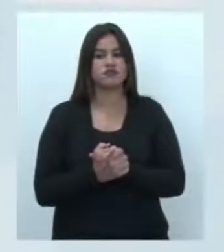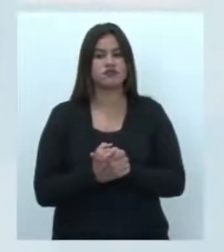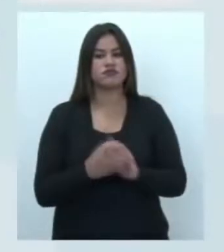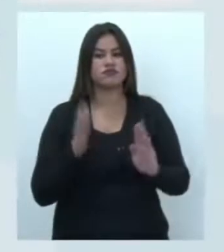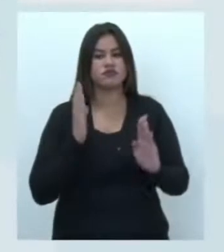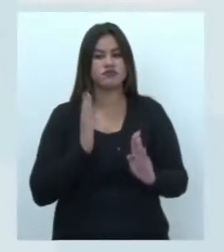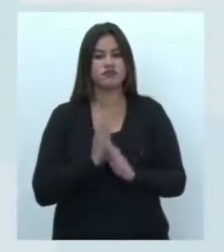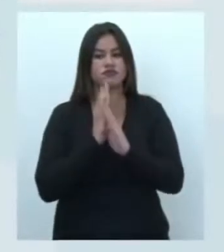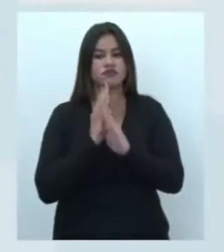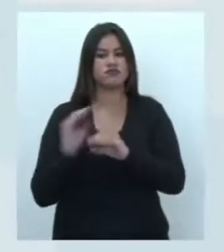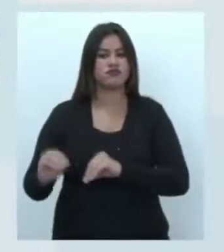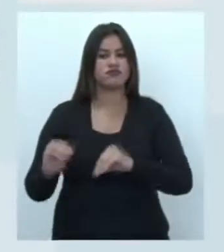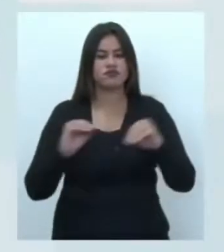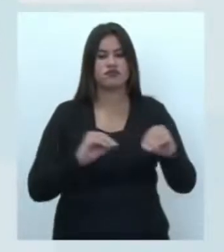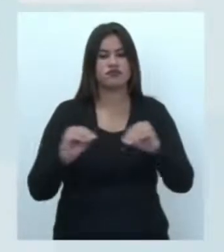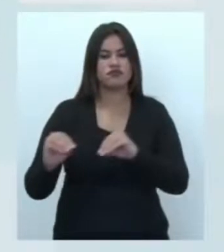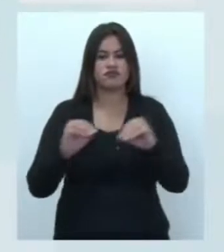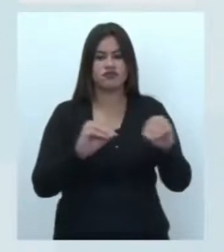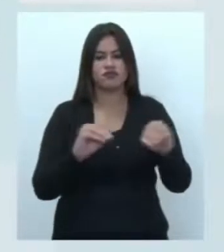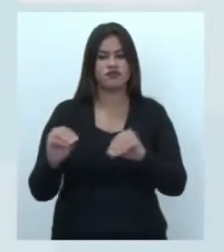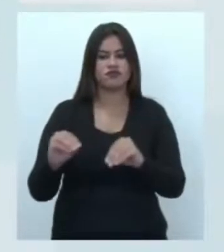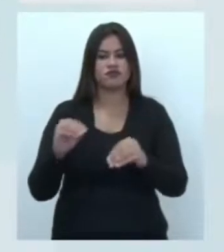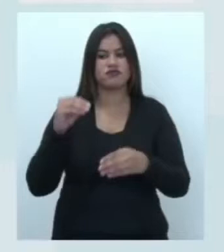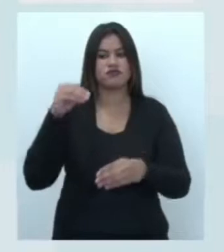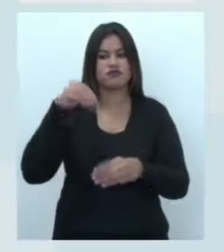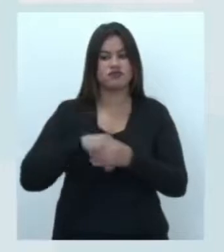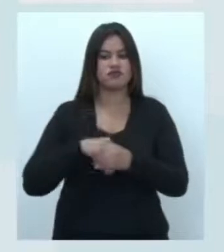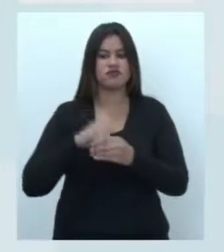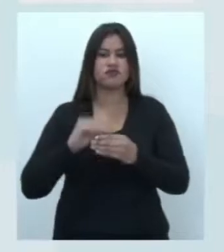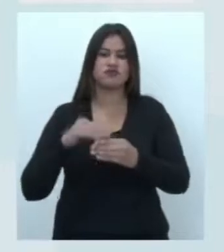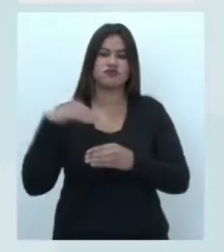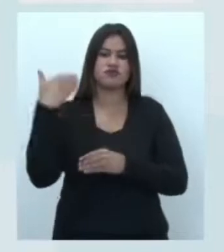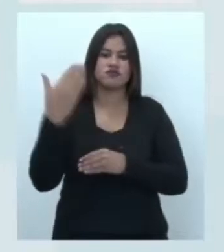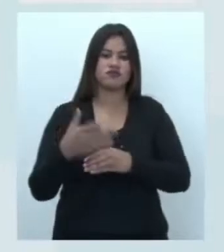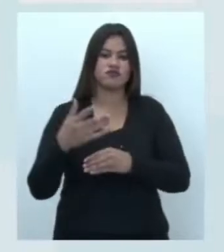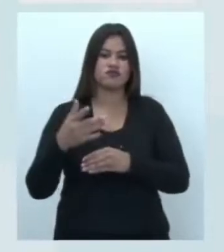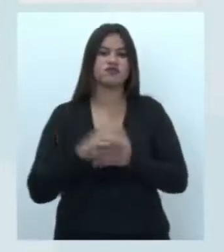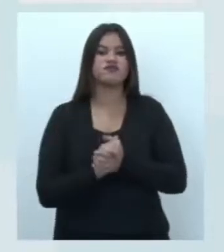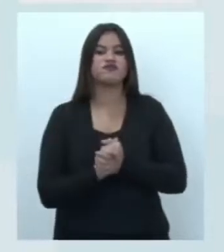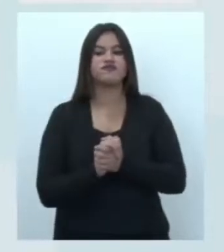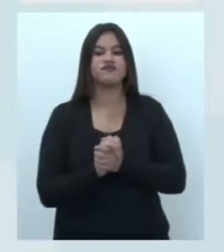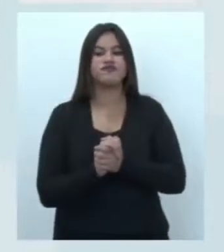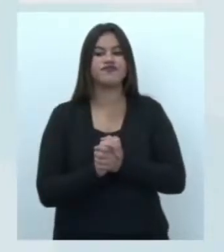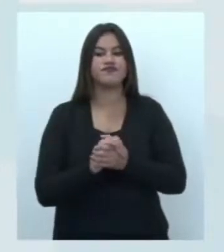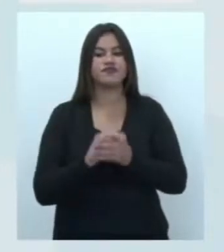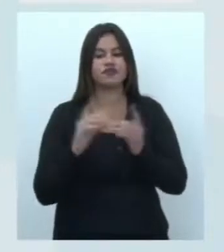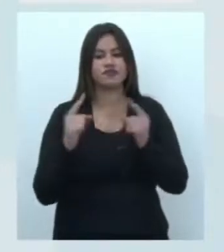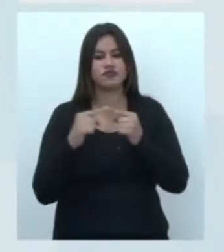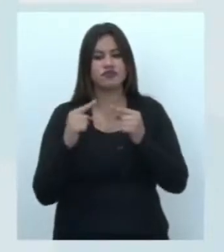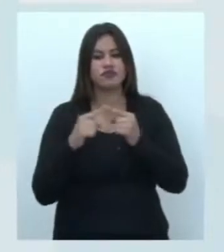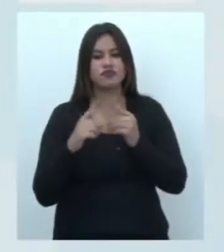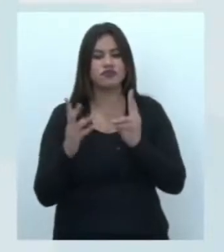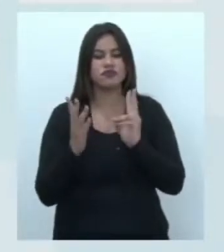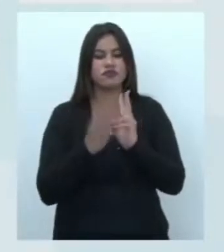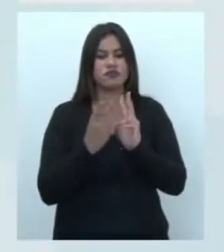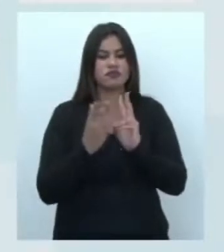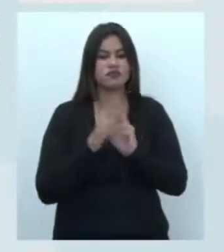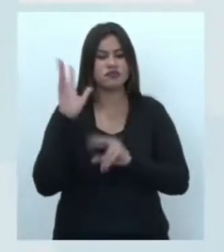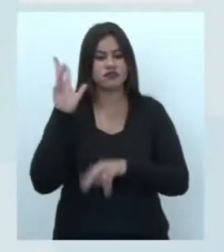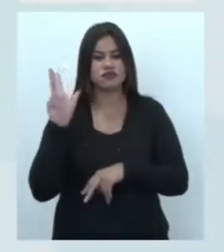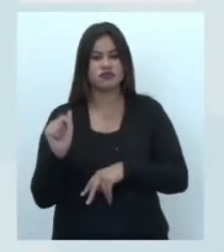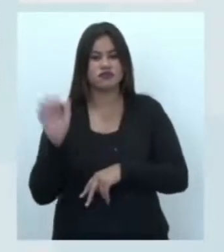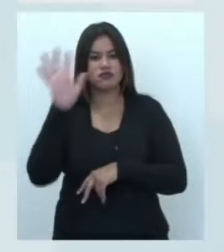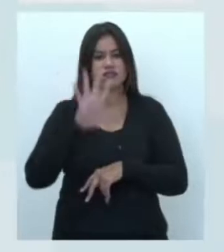processos migratórios internos e externos, reconhecendo as contribuições dos povos indígenas, africanos,